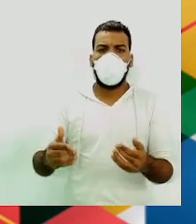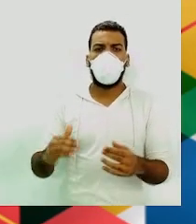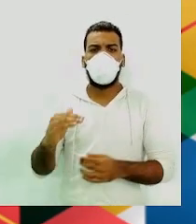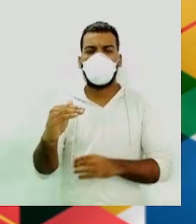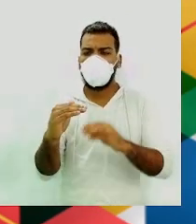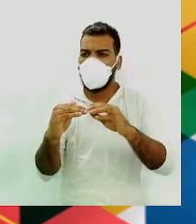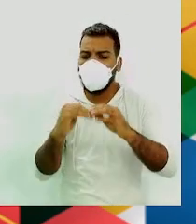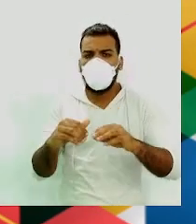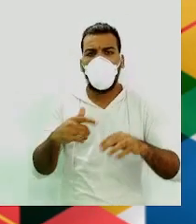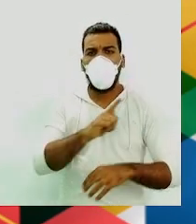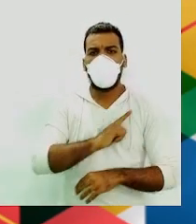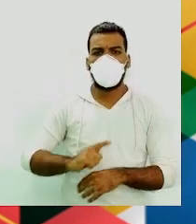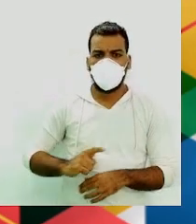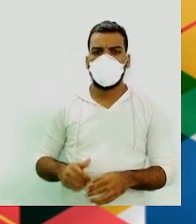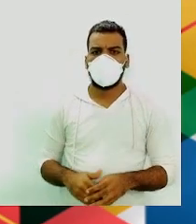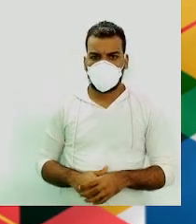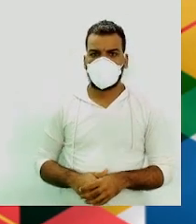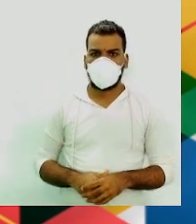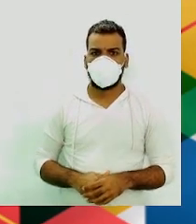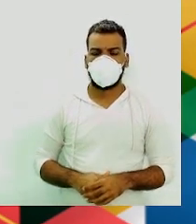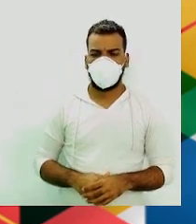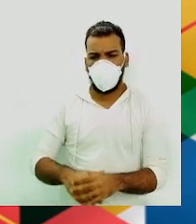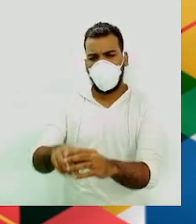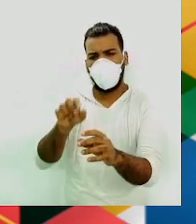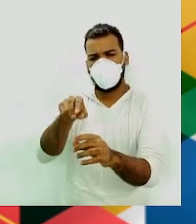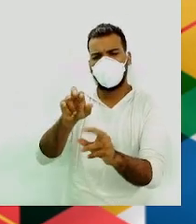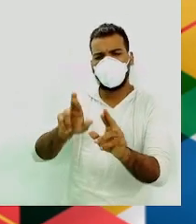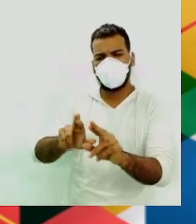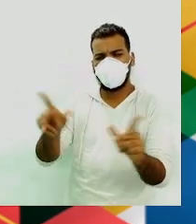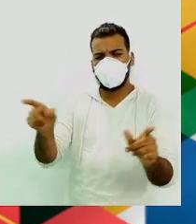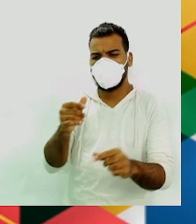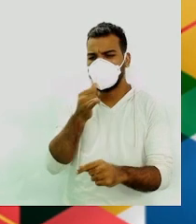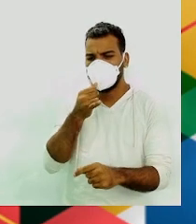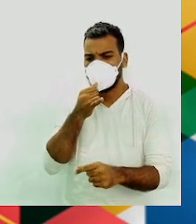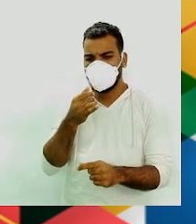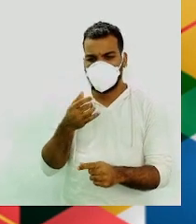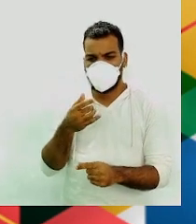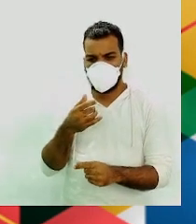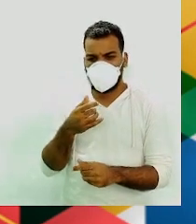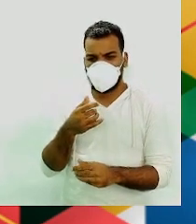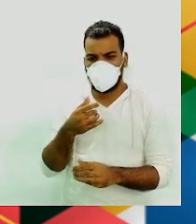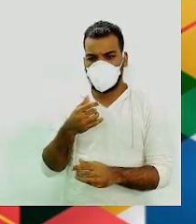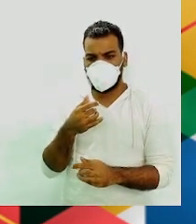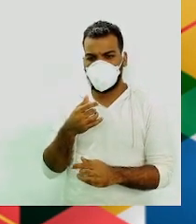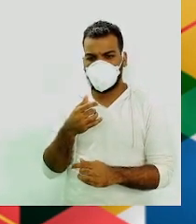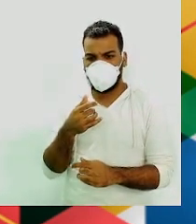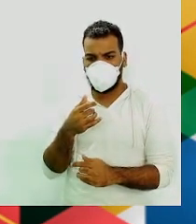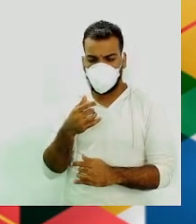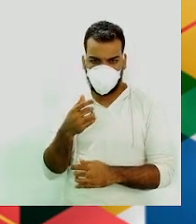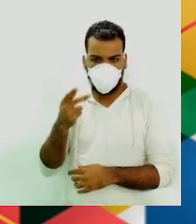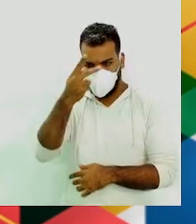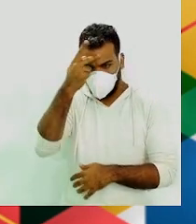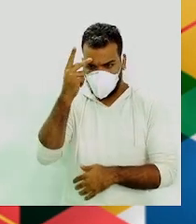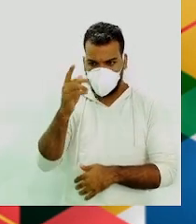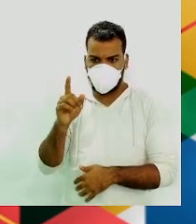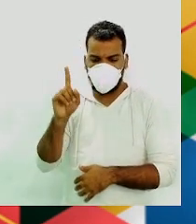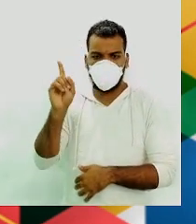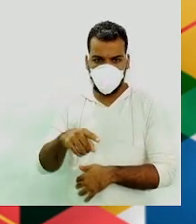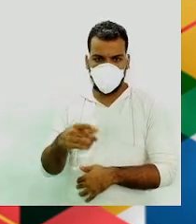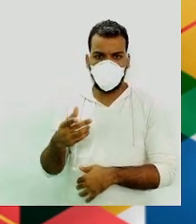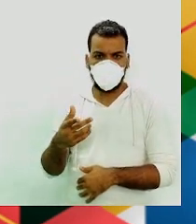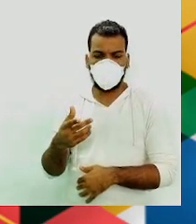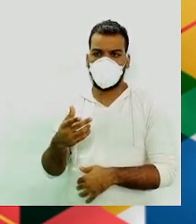governo? O olhar diferenciado para as classes, né, de pessoas que são consideradas